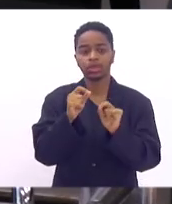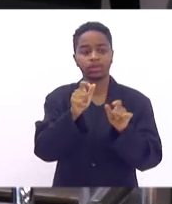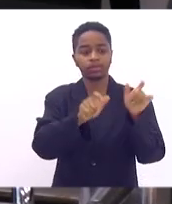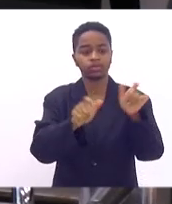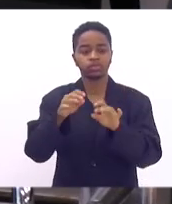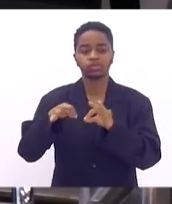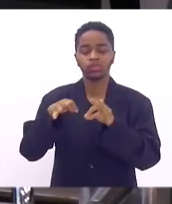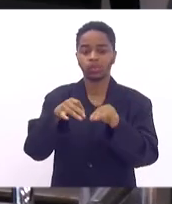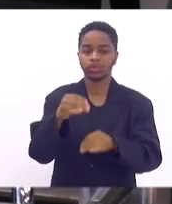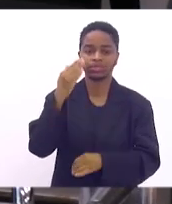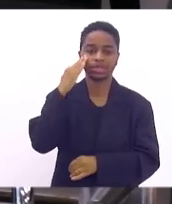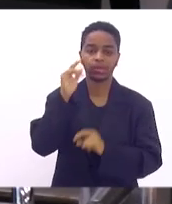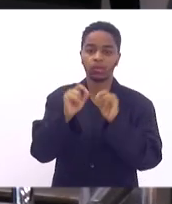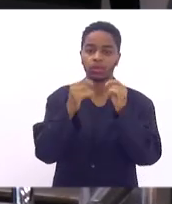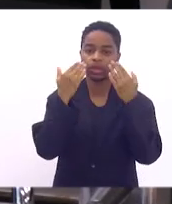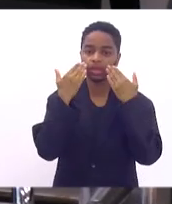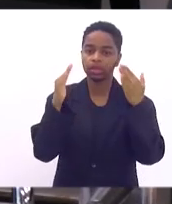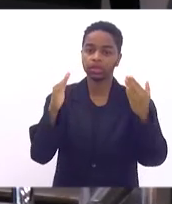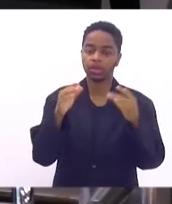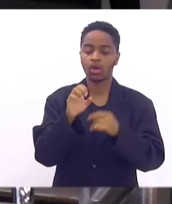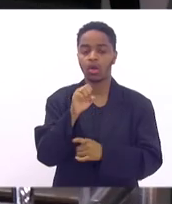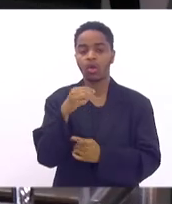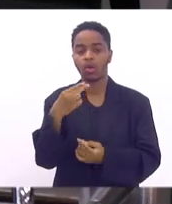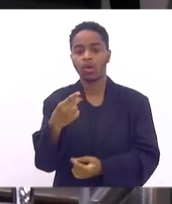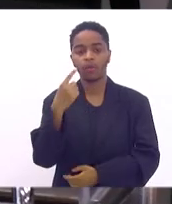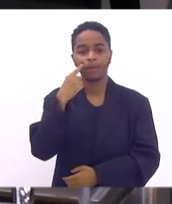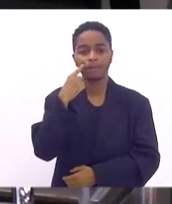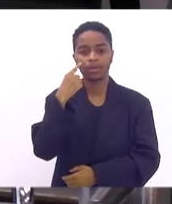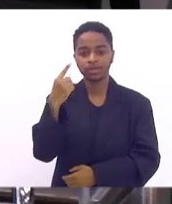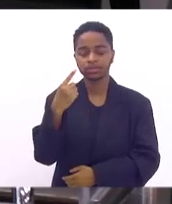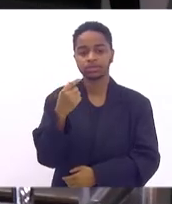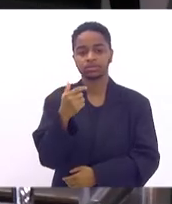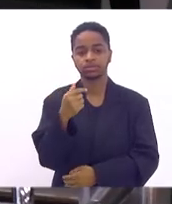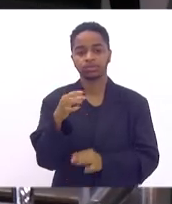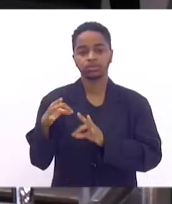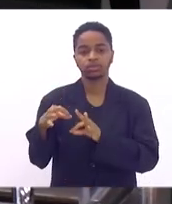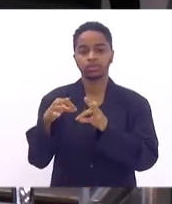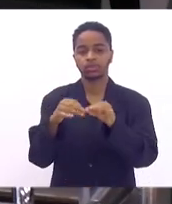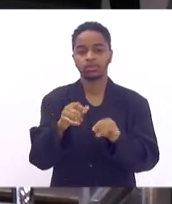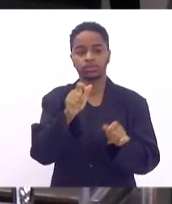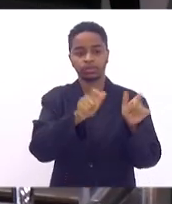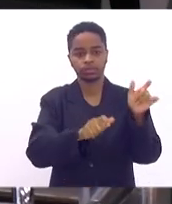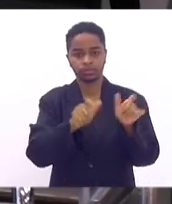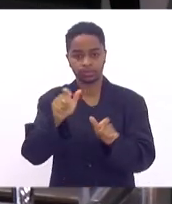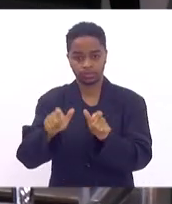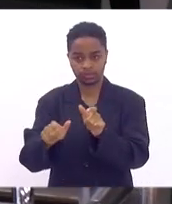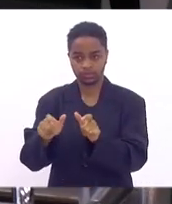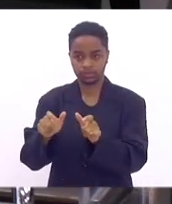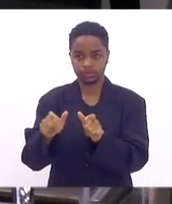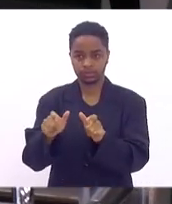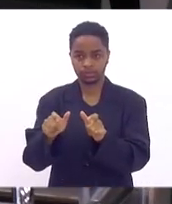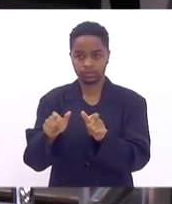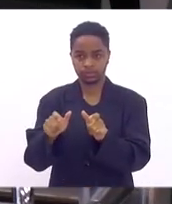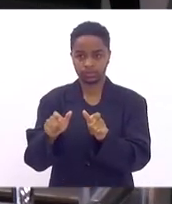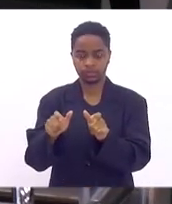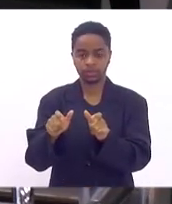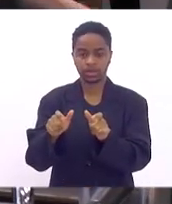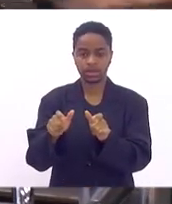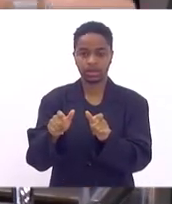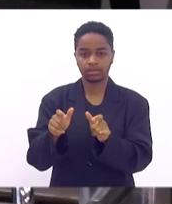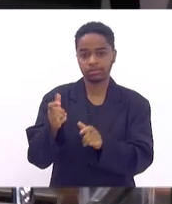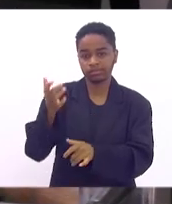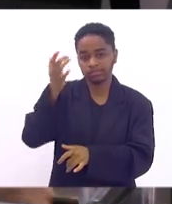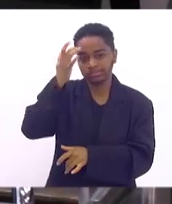sabe do que foi exposto, ou de achar que está todo mundo se locupletado com